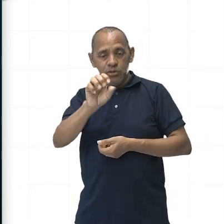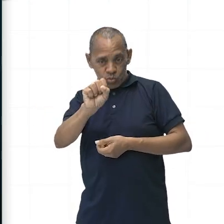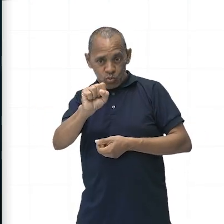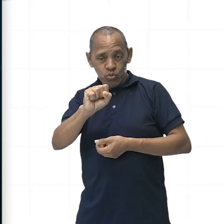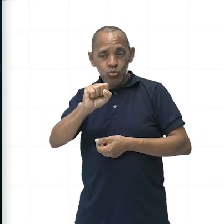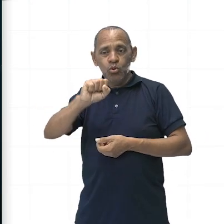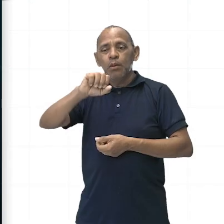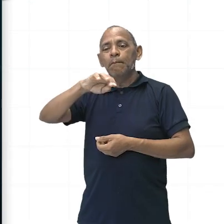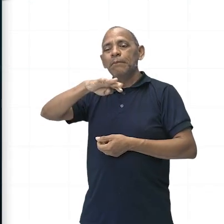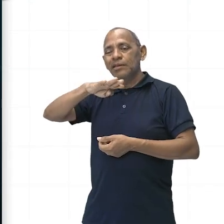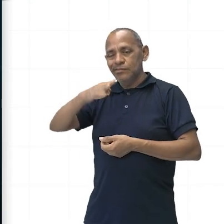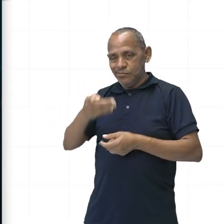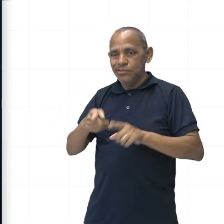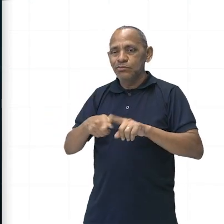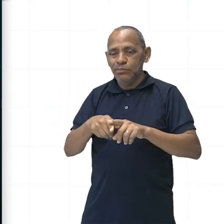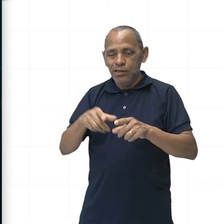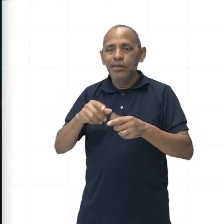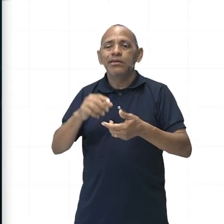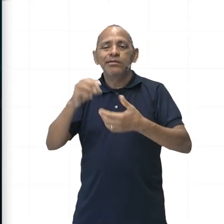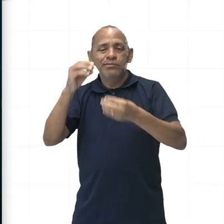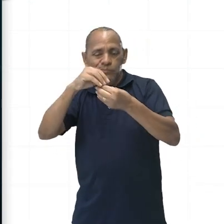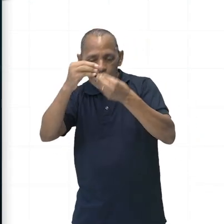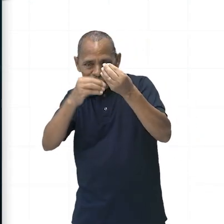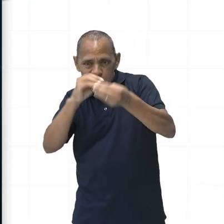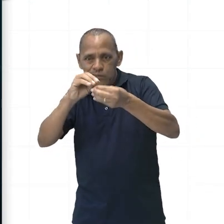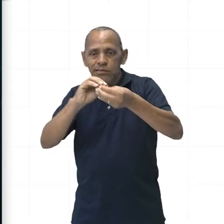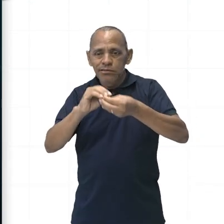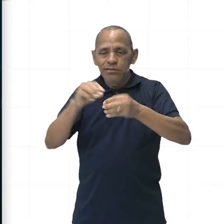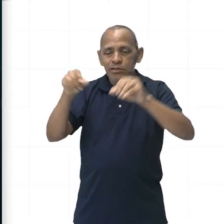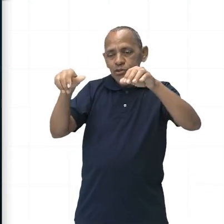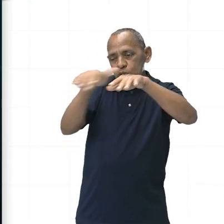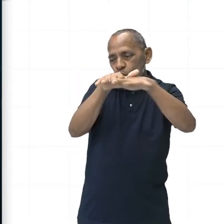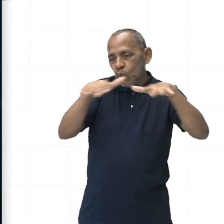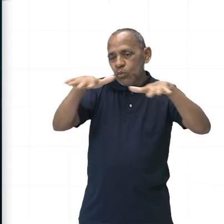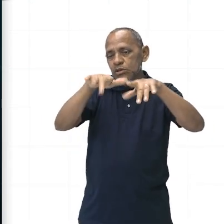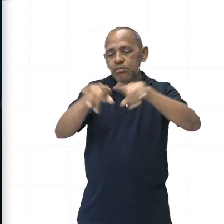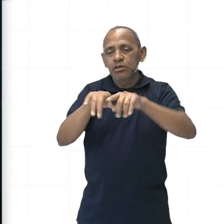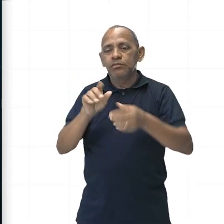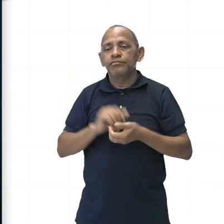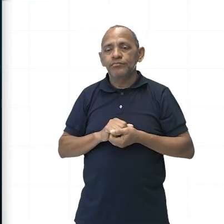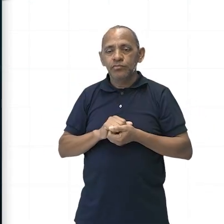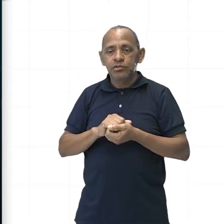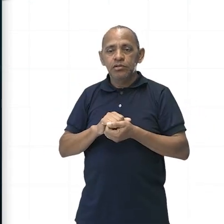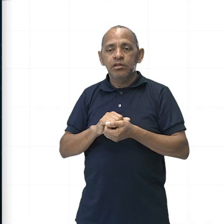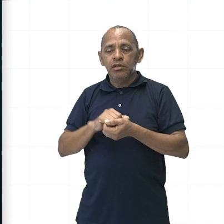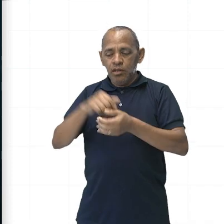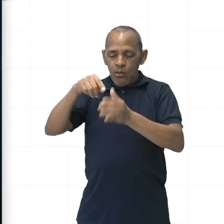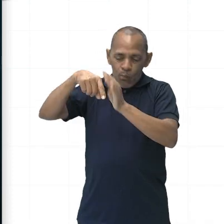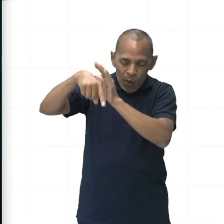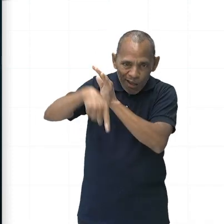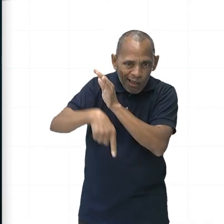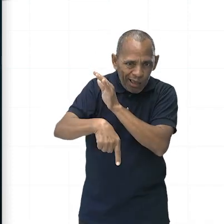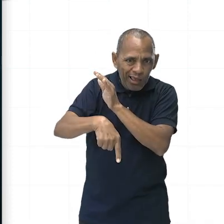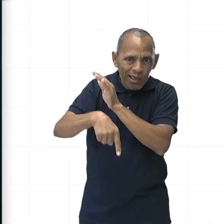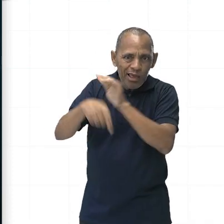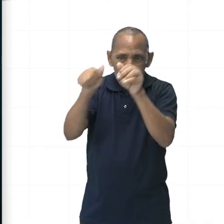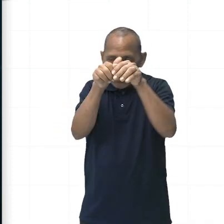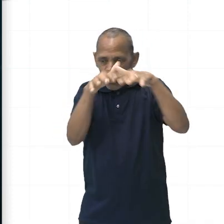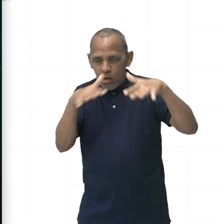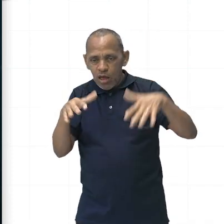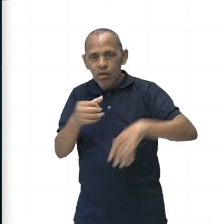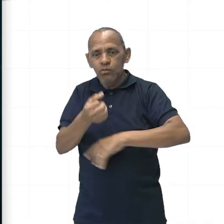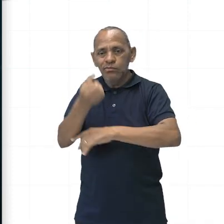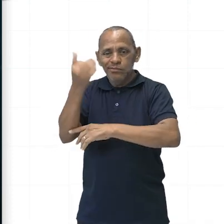partículas de microplástico nessa superfície. E nas profundezas do oceano, essa quantidade é